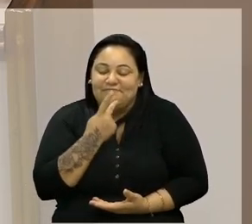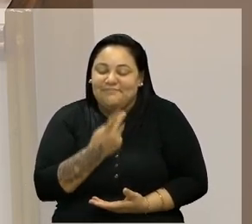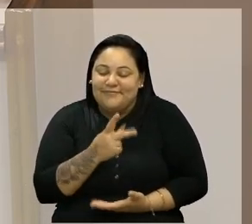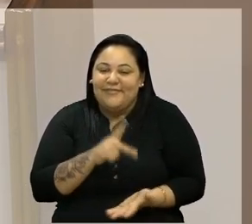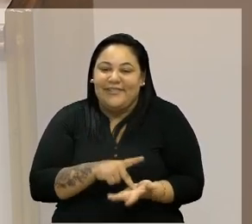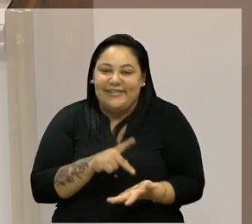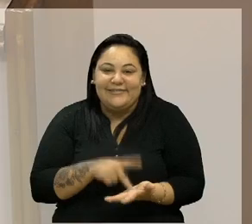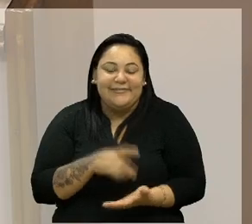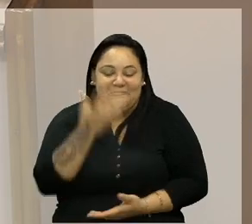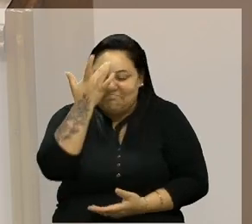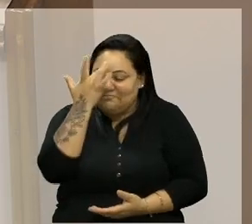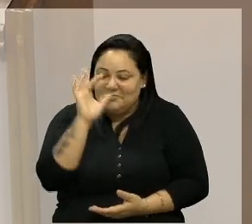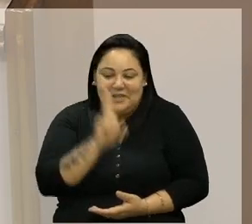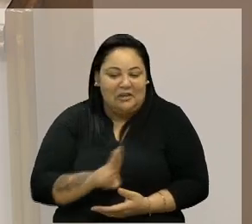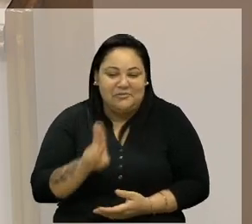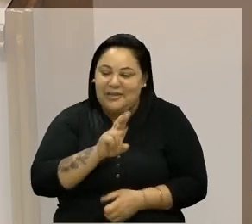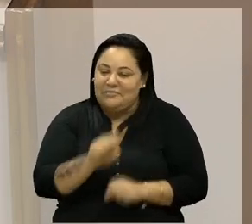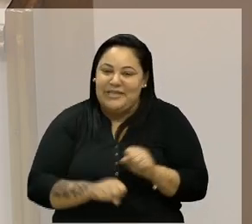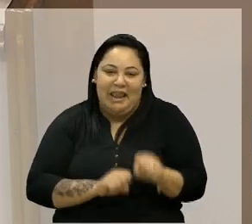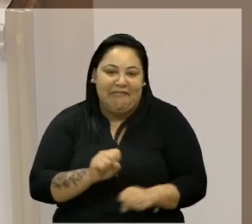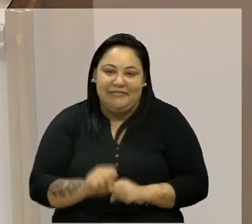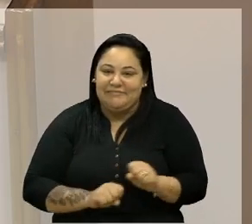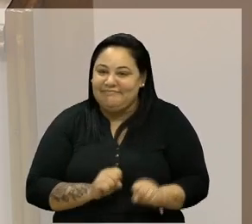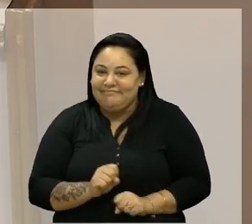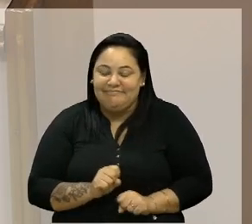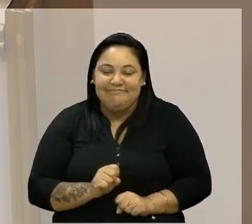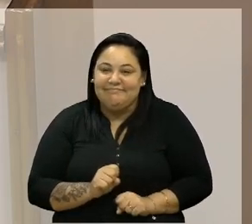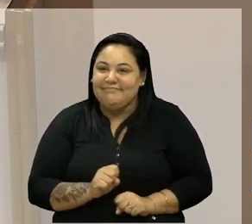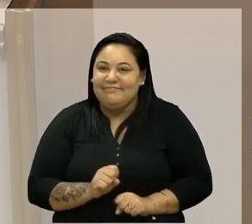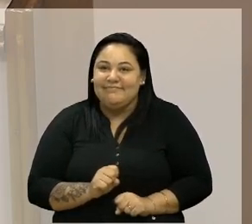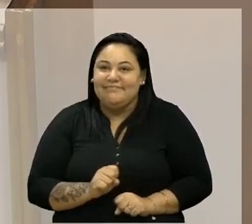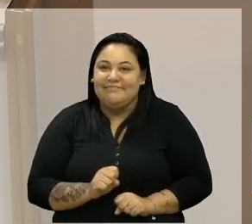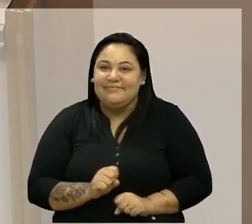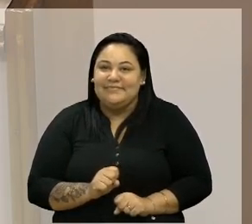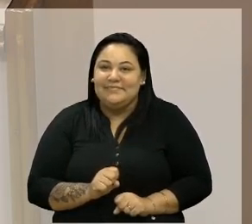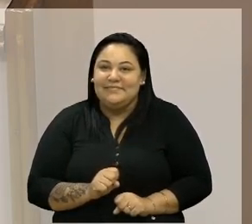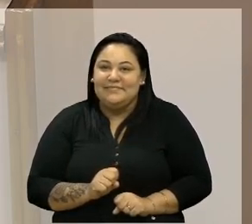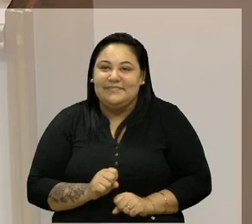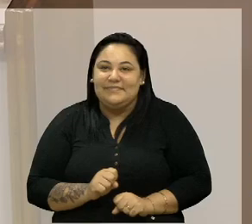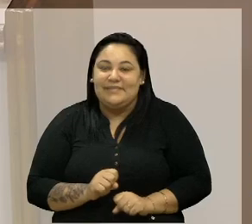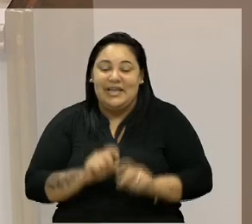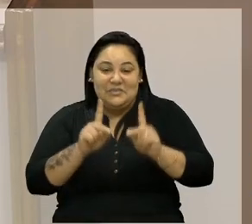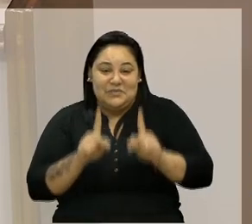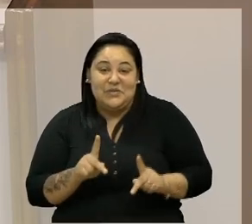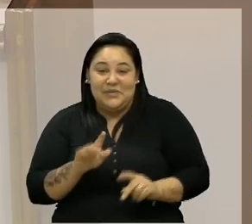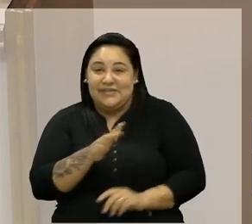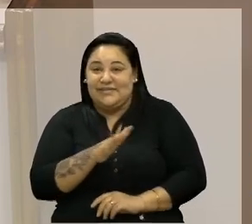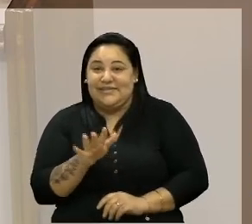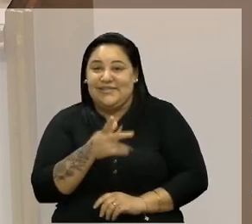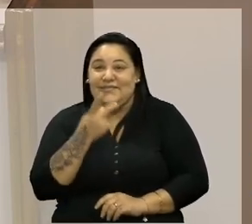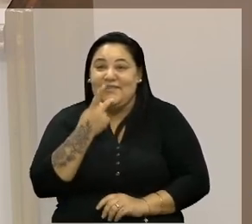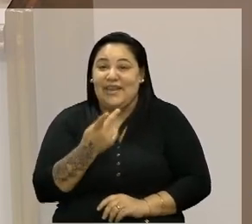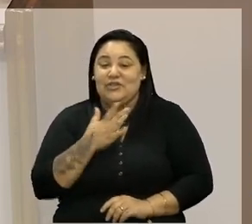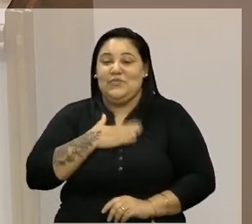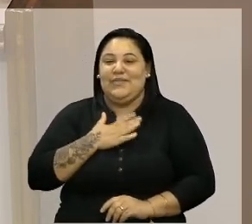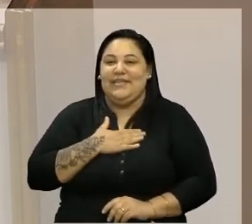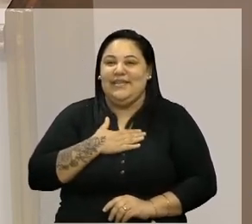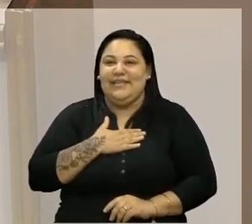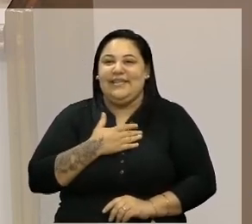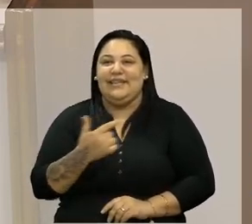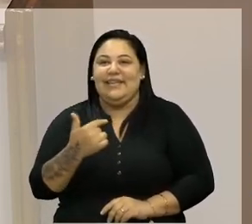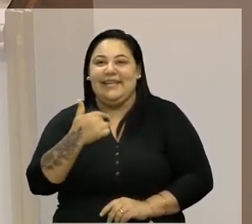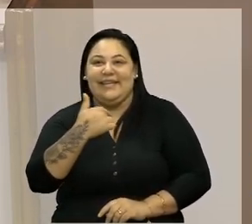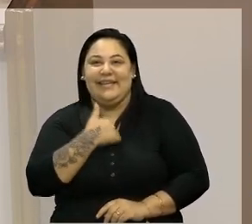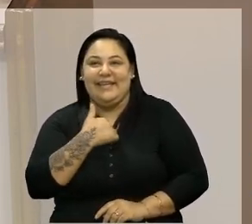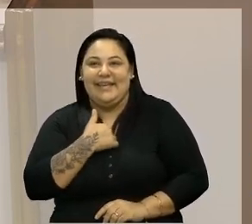eh é eh eu eu tenho que eh o pessoal às vezes fala de mim dizendo que eu sou não